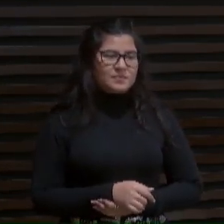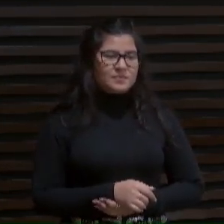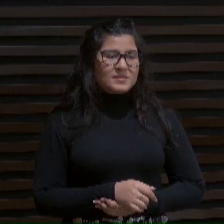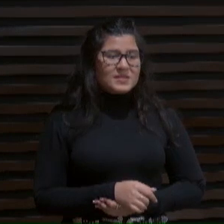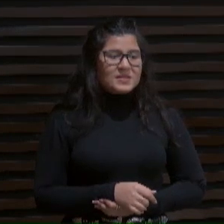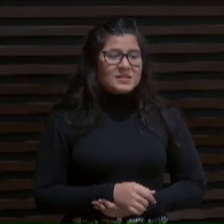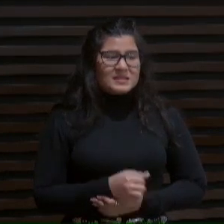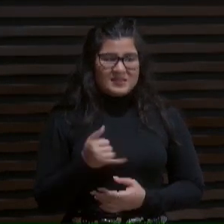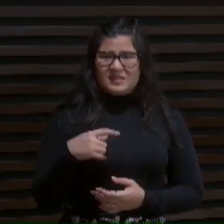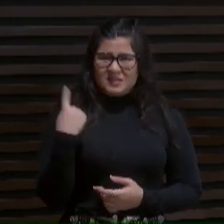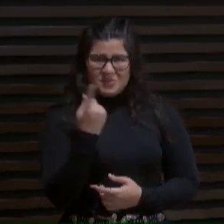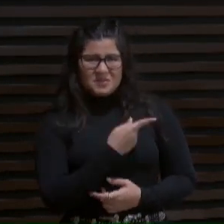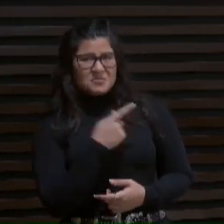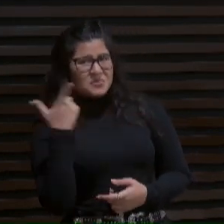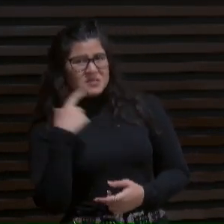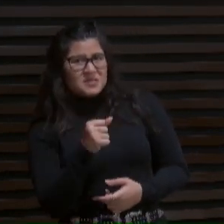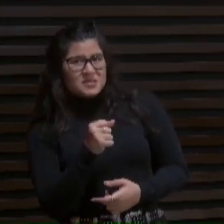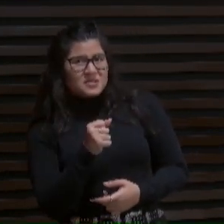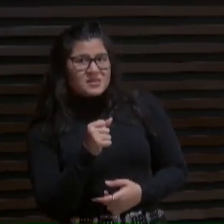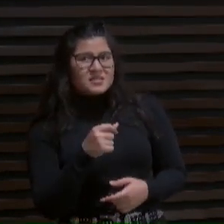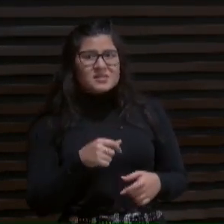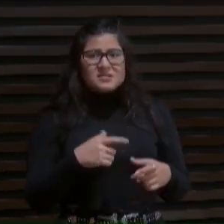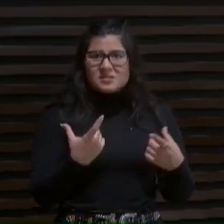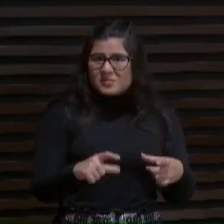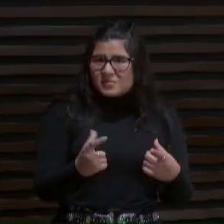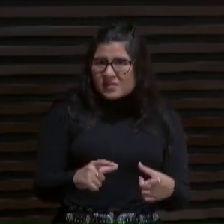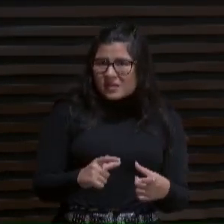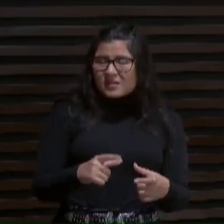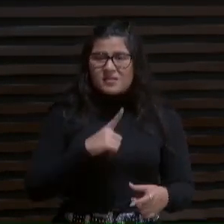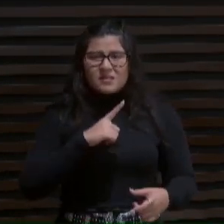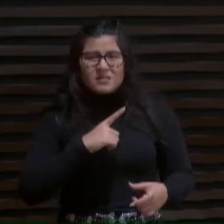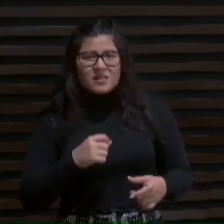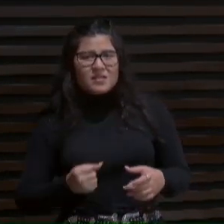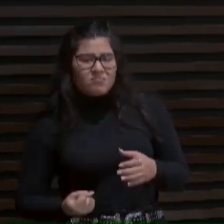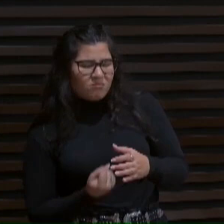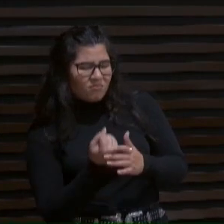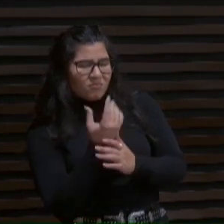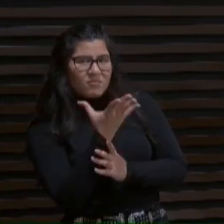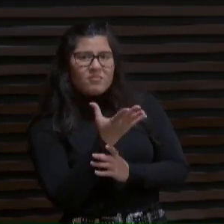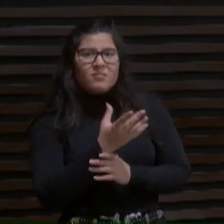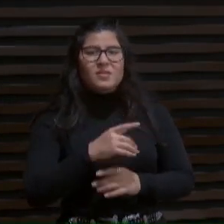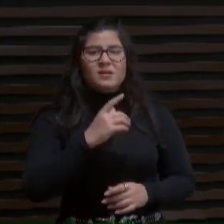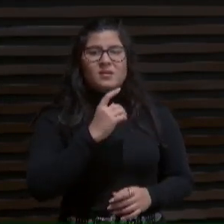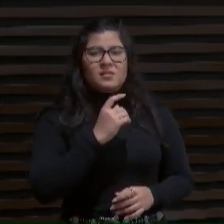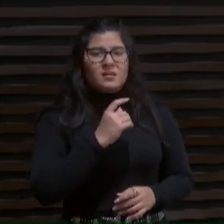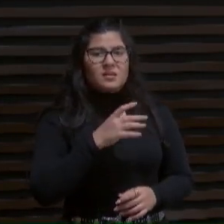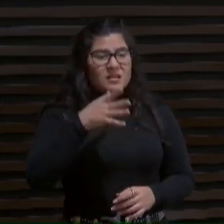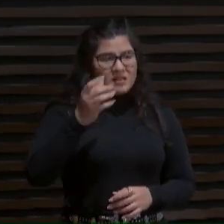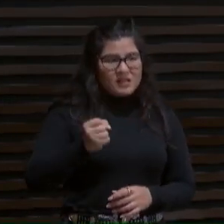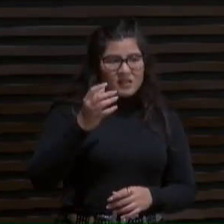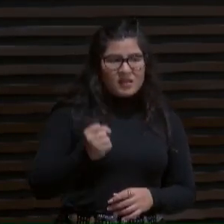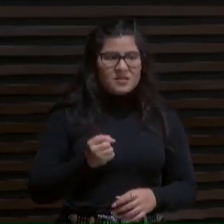mesmo que este lugar onde mana o leite e o mel, será que esse lugar precioso será